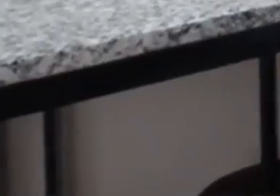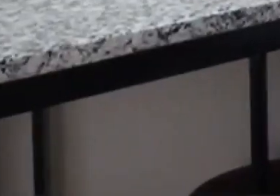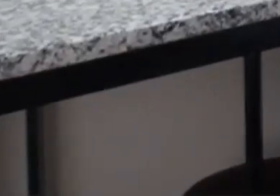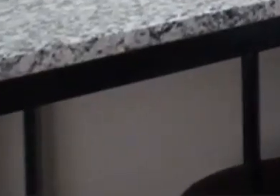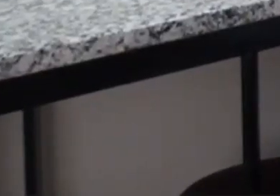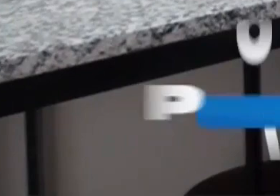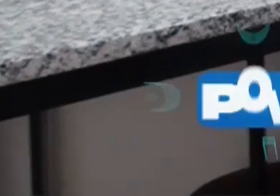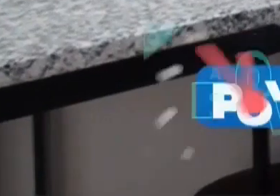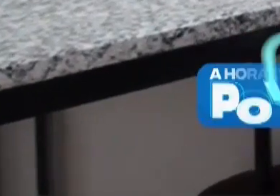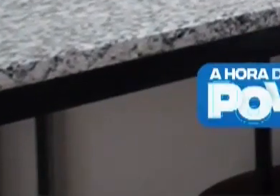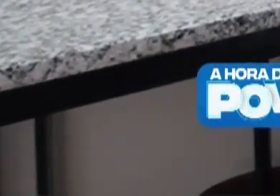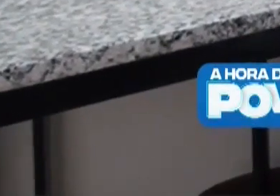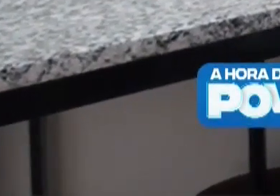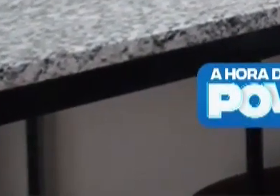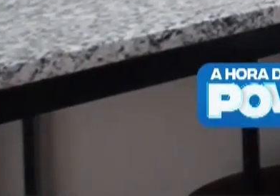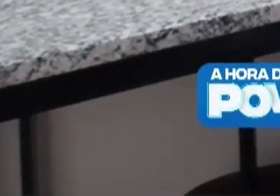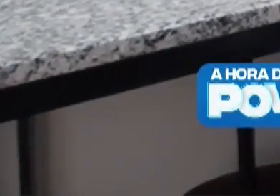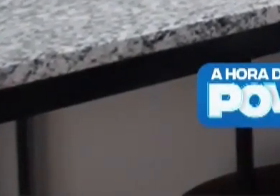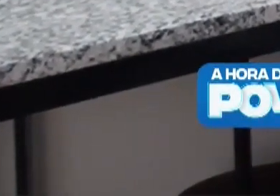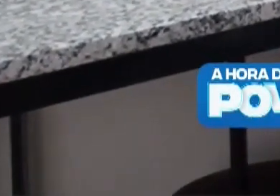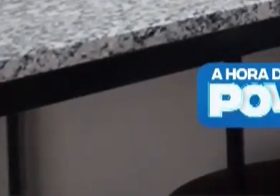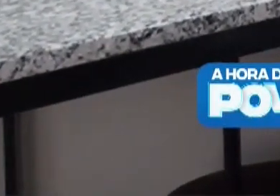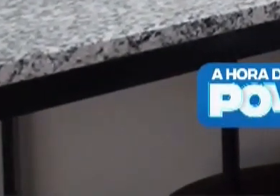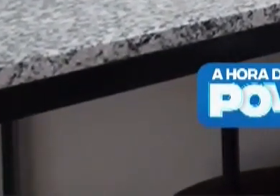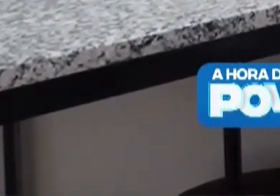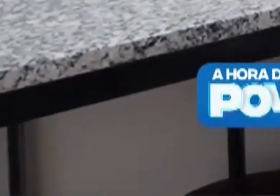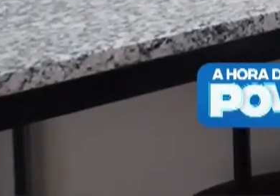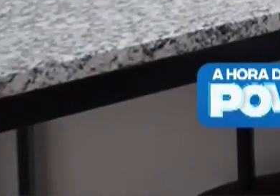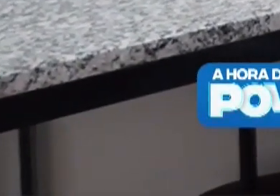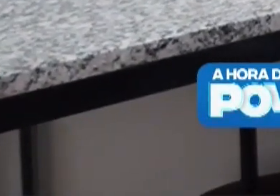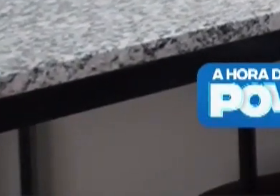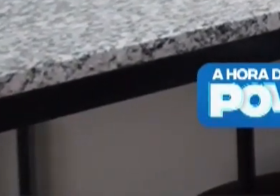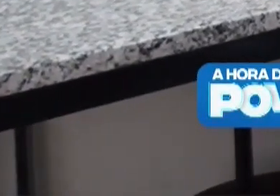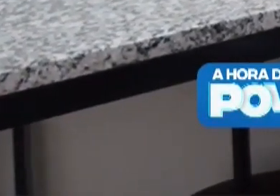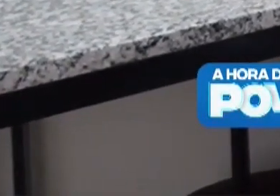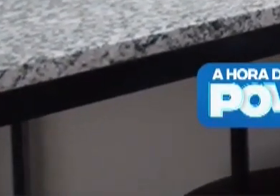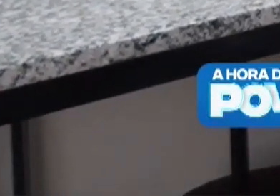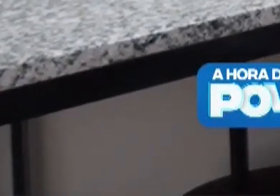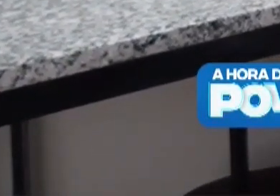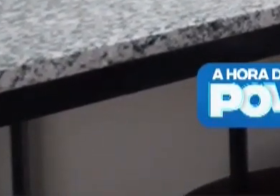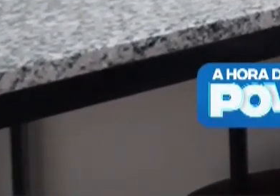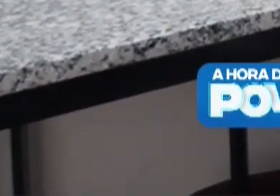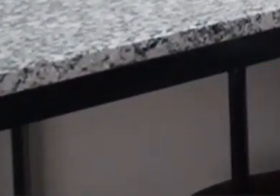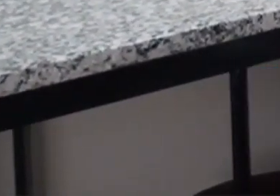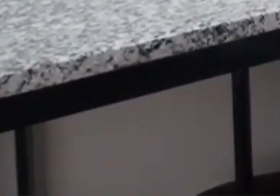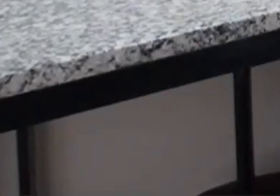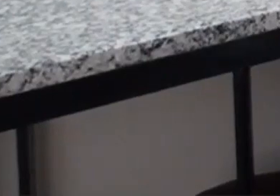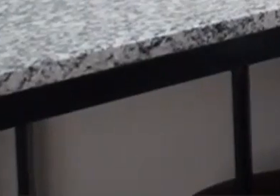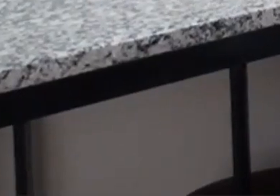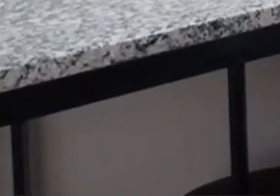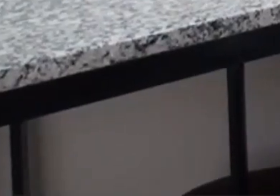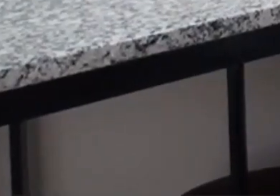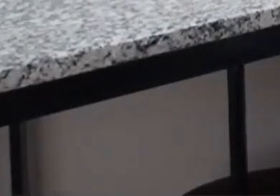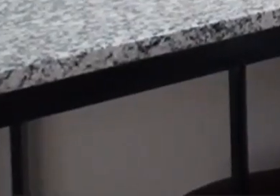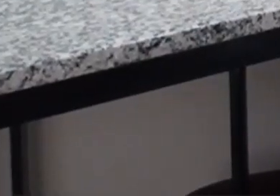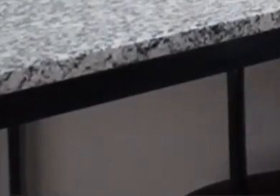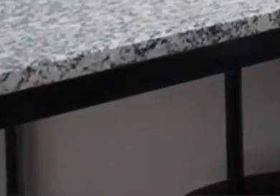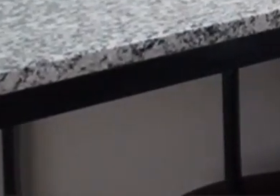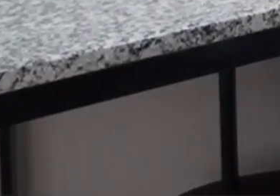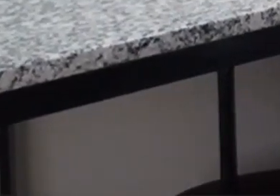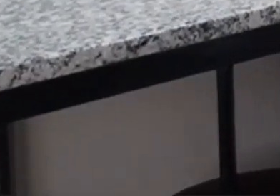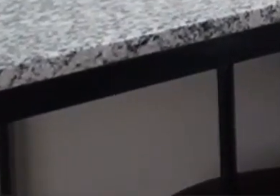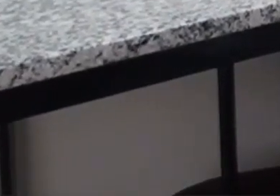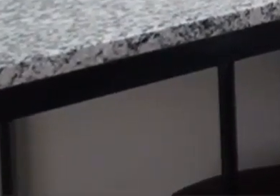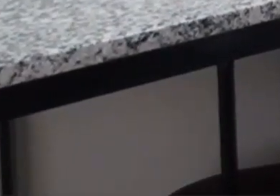Boa tarde, meu nome é Rosana e eu gostaria muito de agradecer, né, a Deus primeiramente, né, e essa vacina